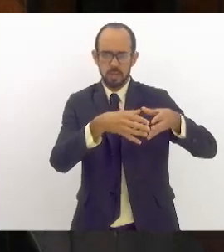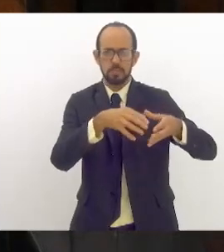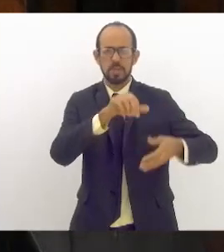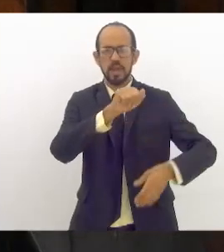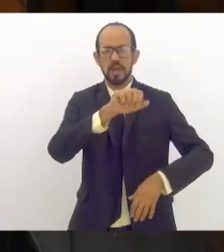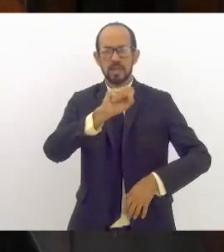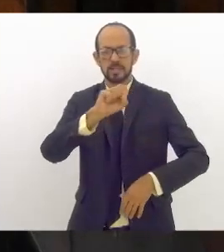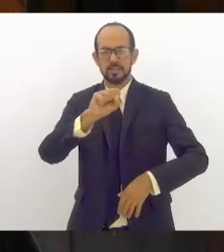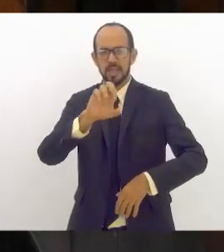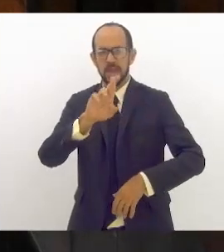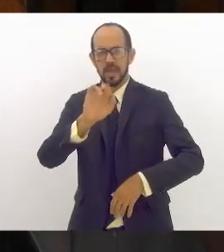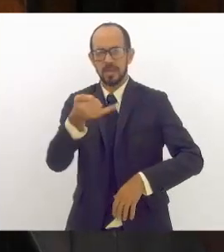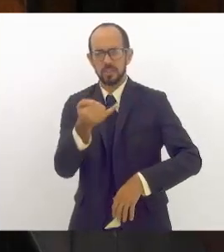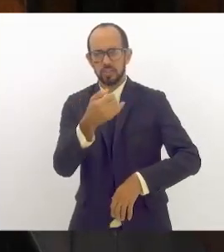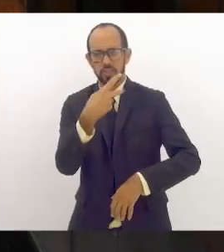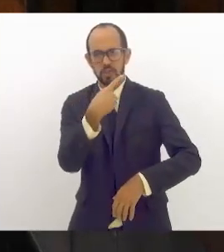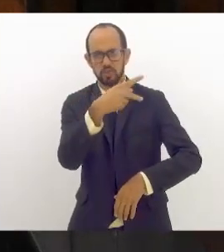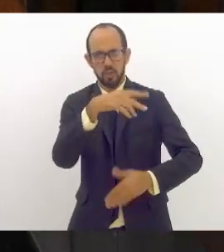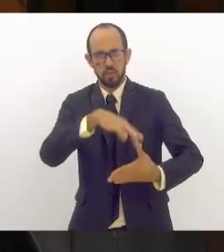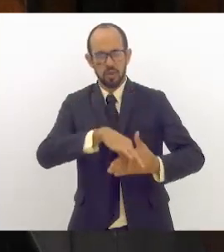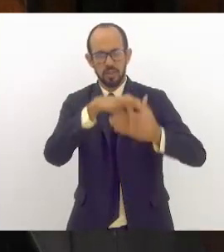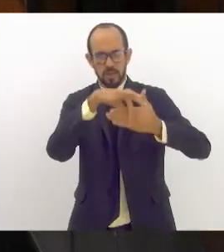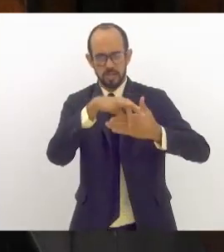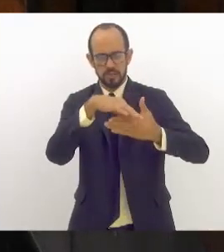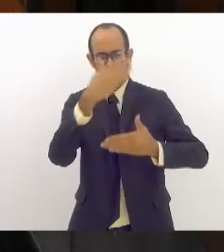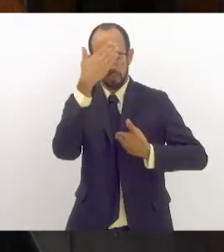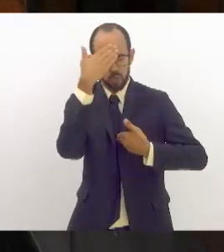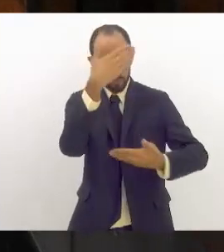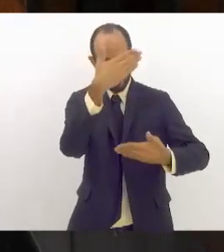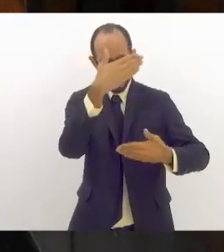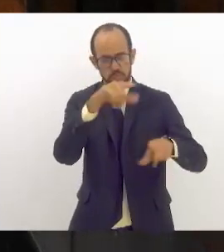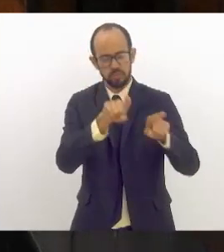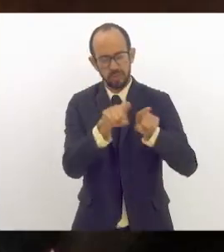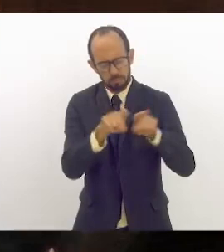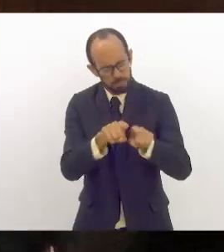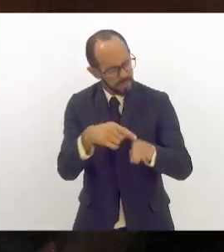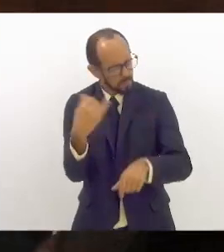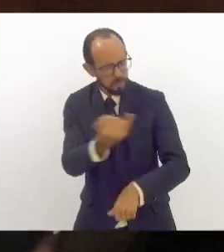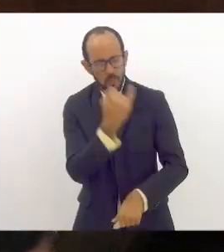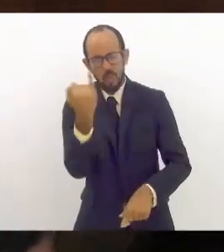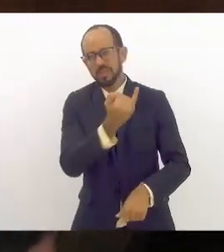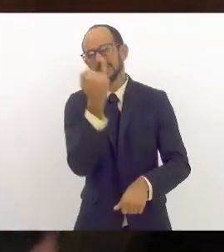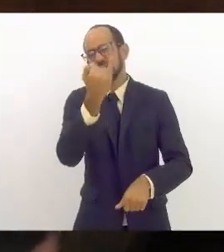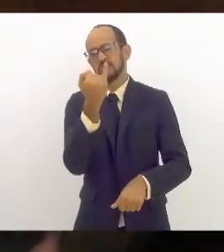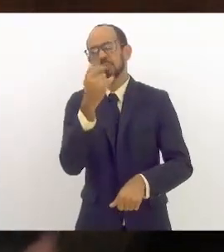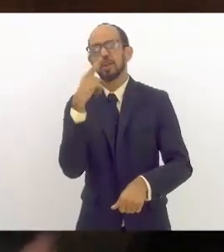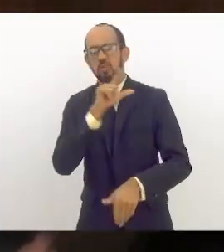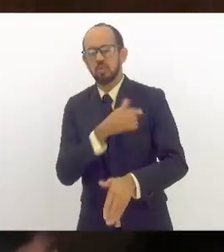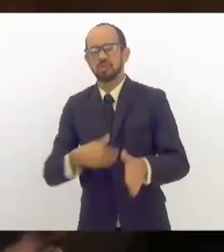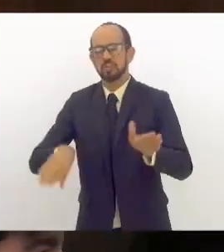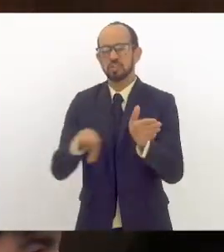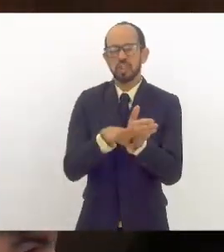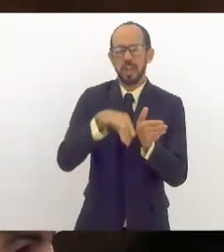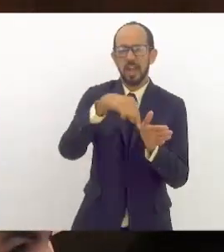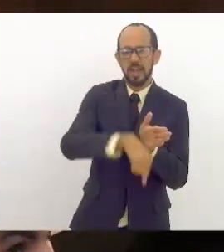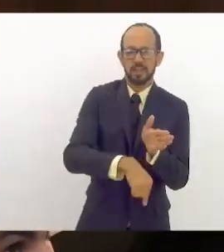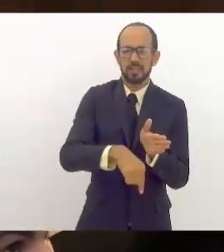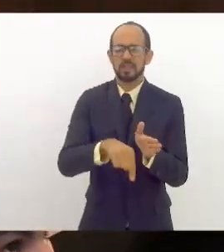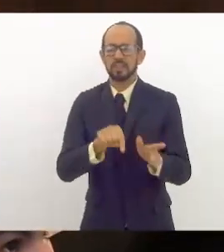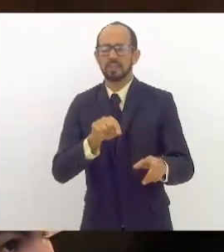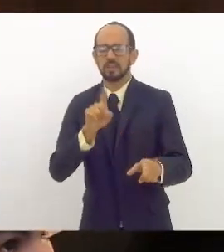sobre sua liderança Muito obrigado Aninha e também fundamental para que eu chegue aqui onde